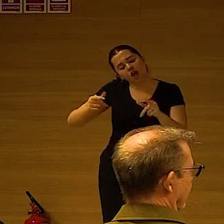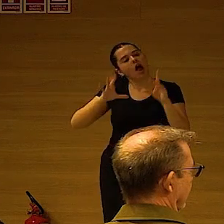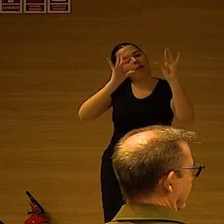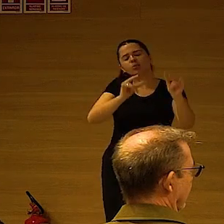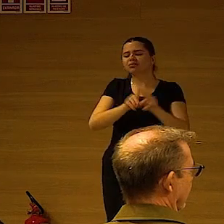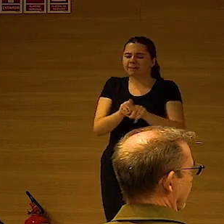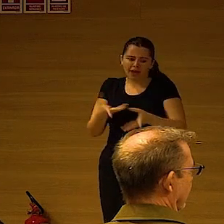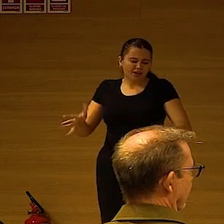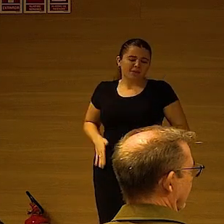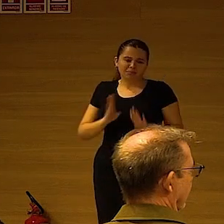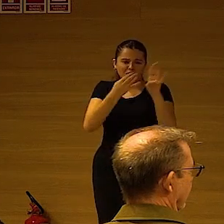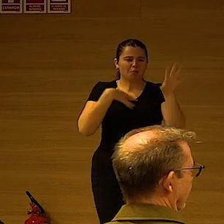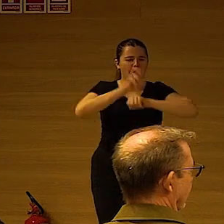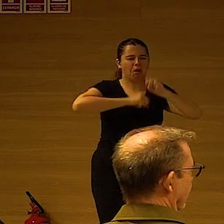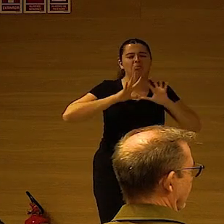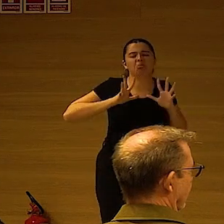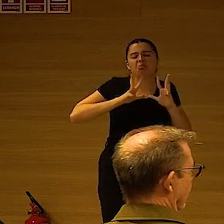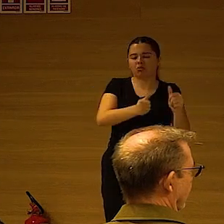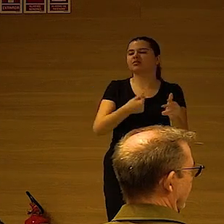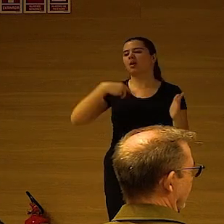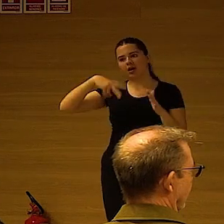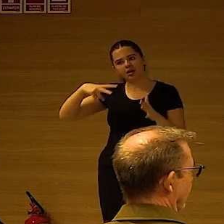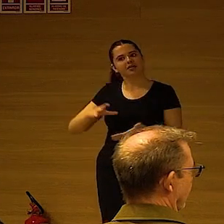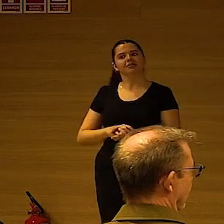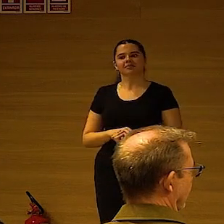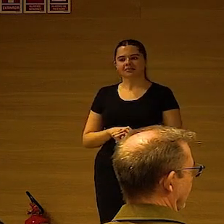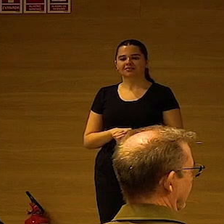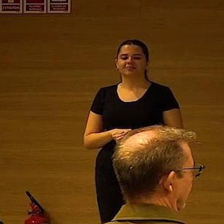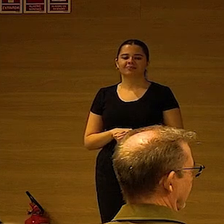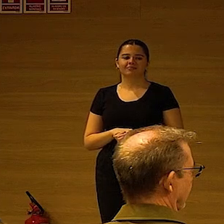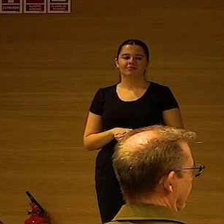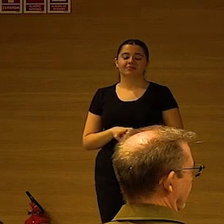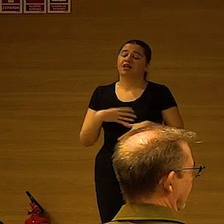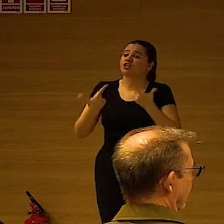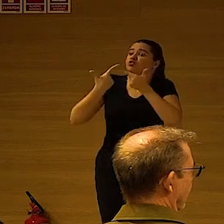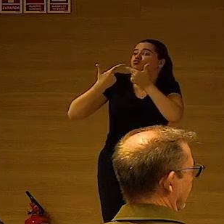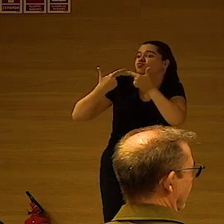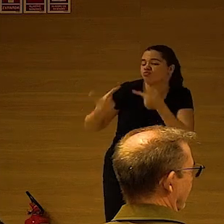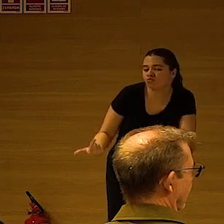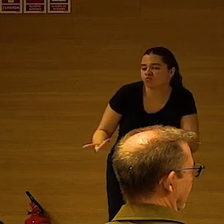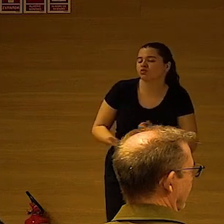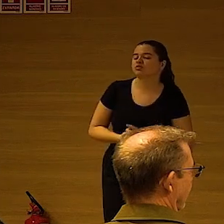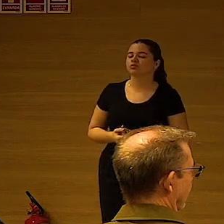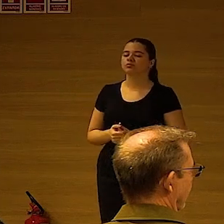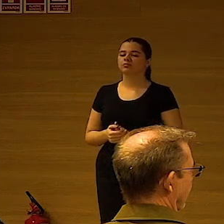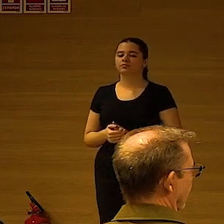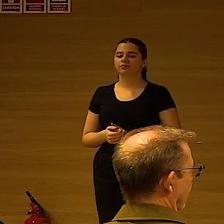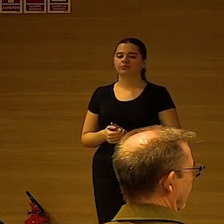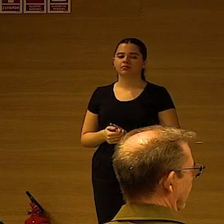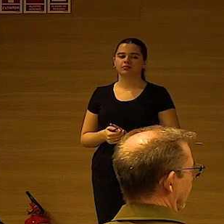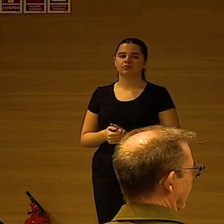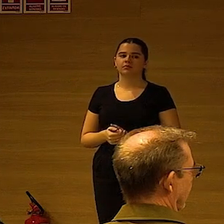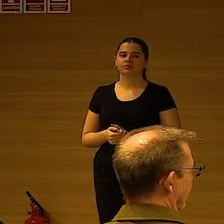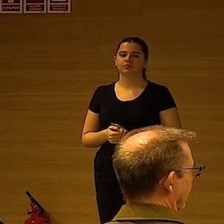hora que não tinha mais livro para ler. Pra vocês verem que eu li, hein, gente? E aí, por sorte, se